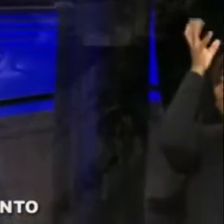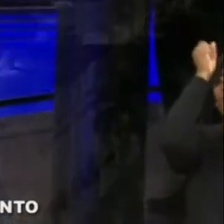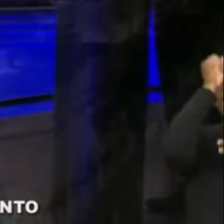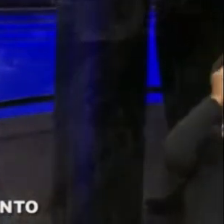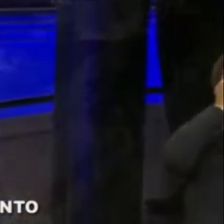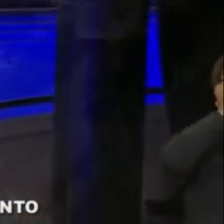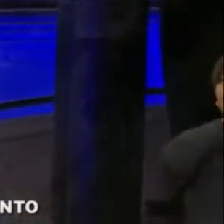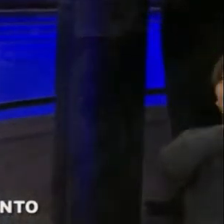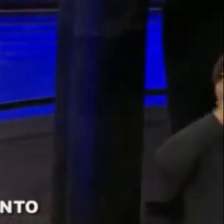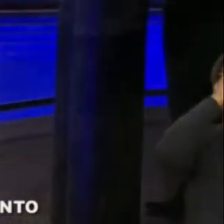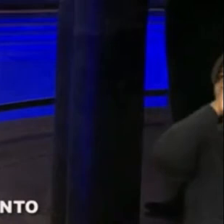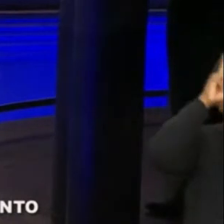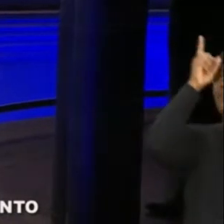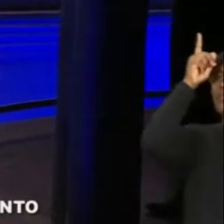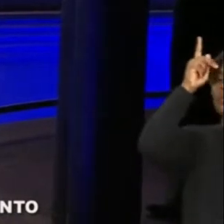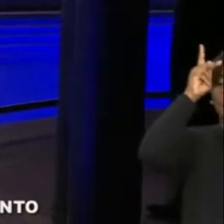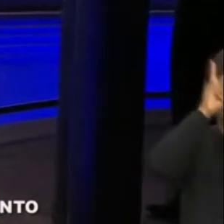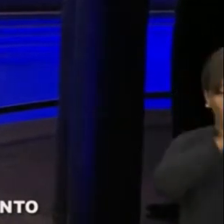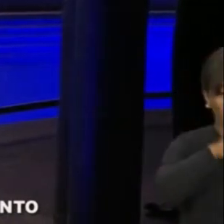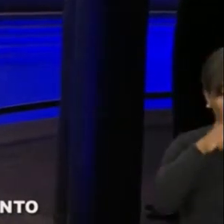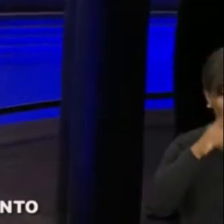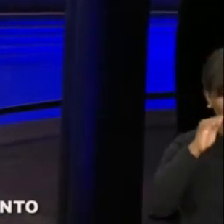o professor dos professores,